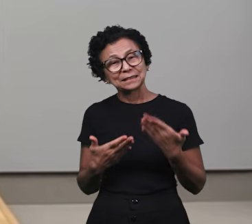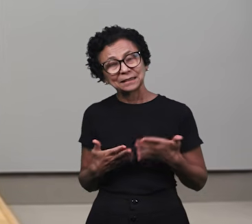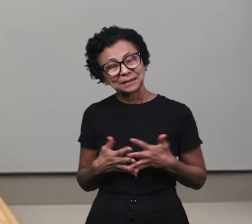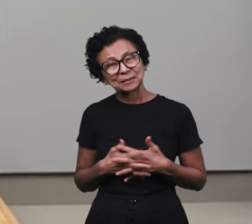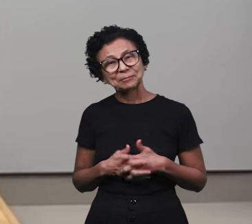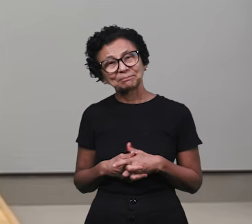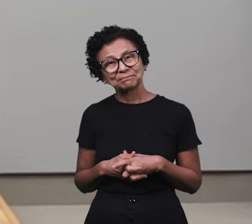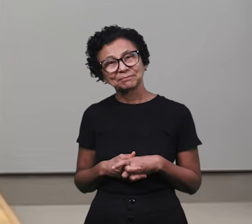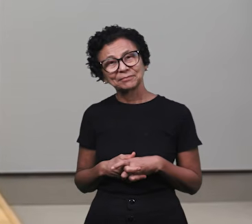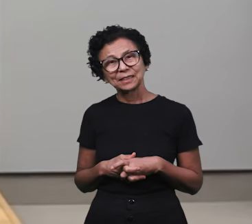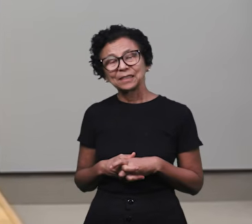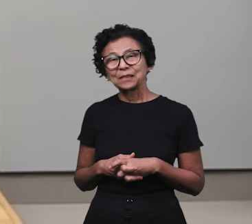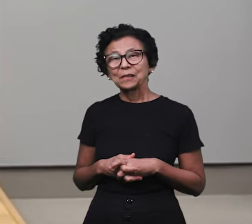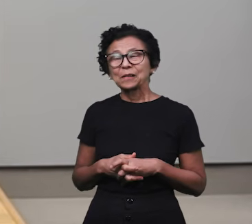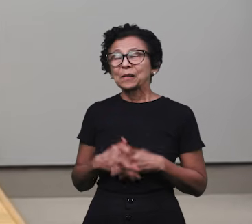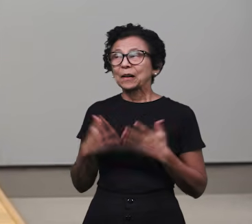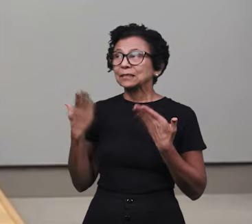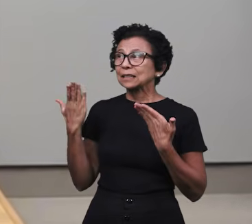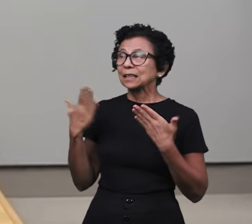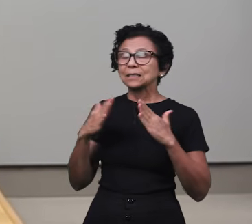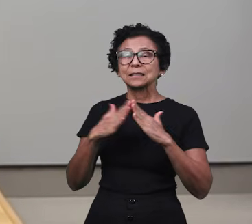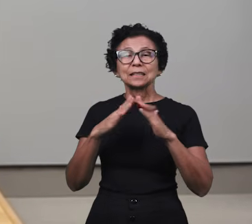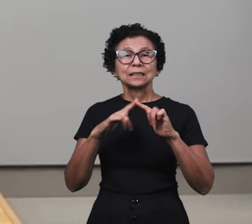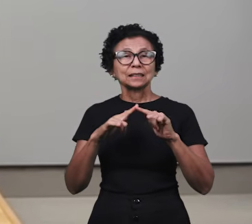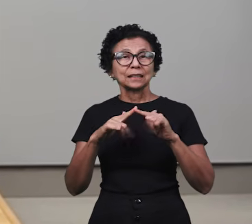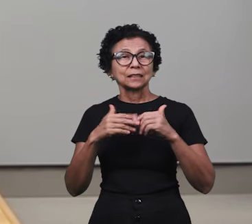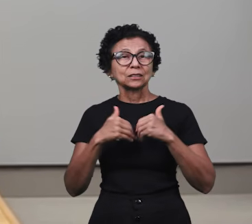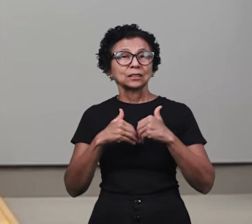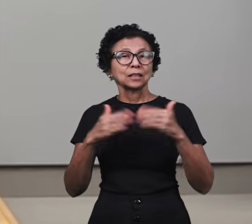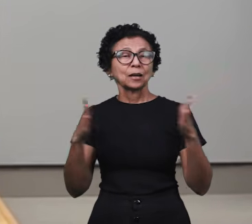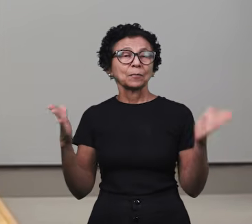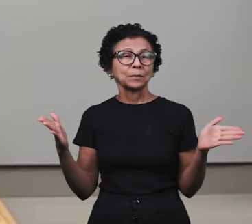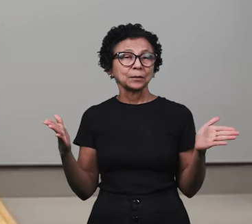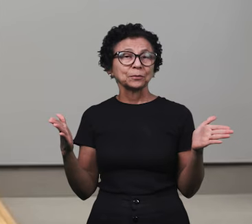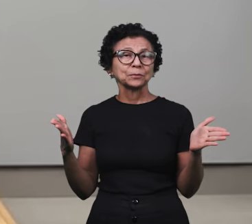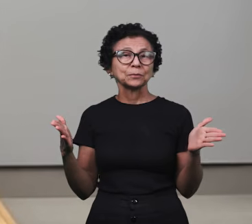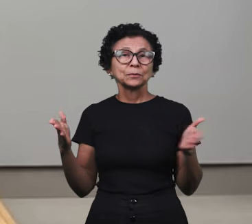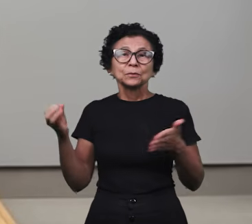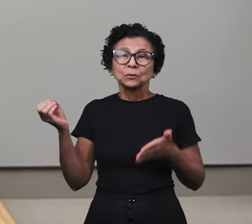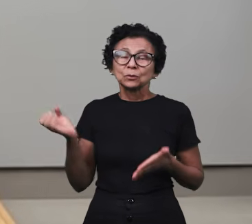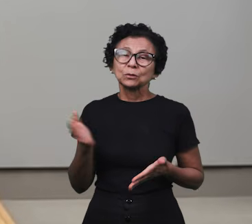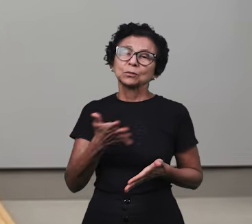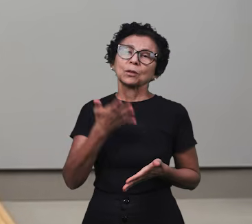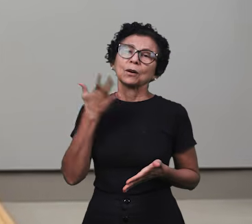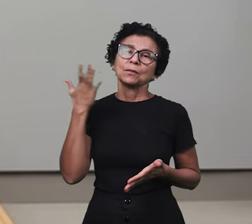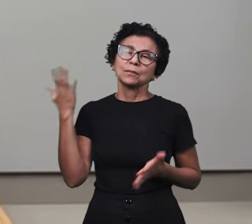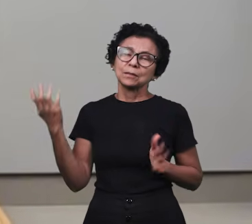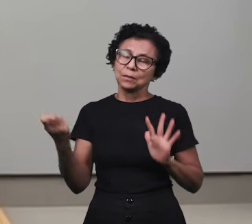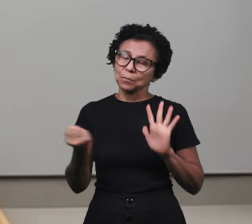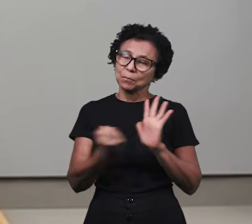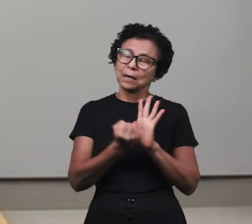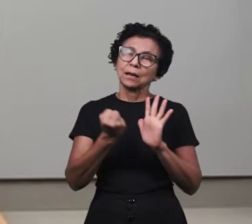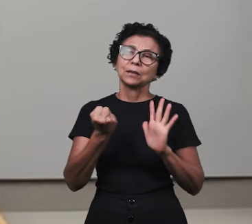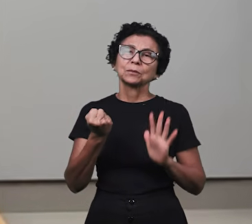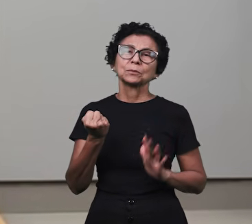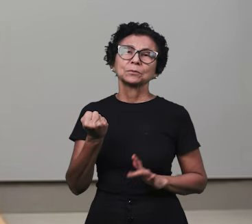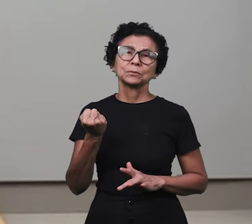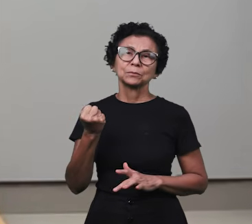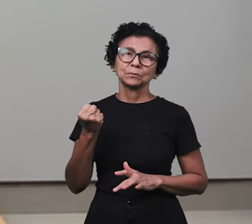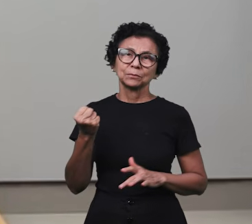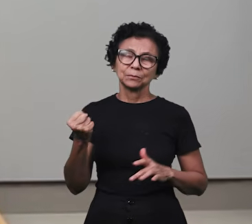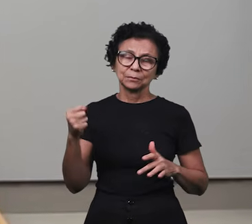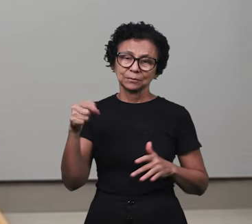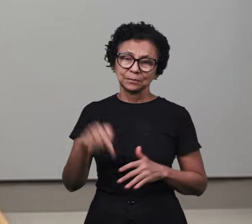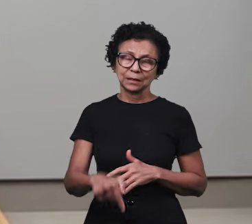que tivemos a consagração da nossa nova Igreja de Barcelona. Com certeza será um marco para a história